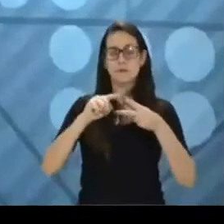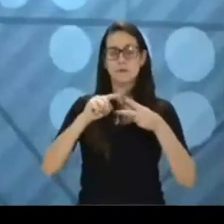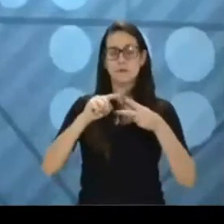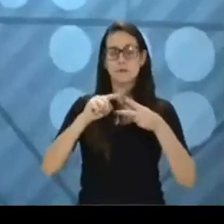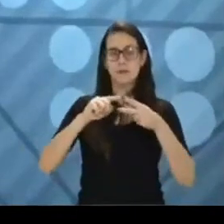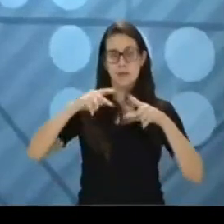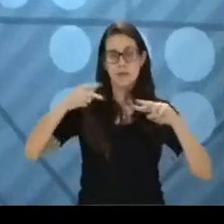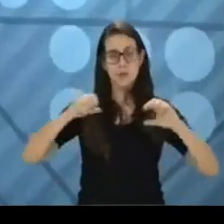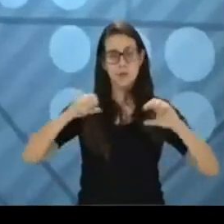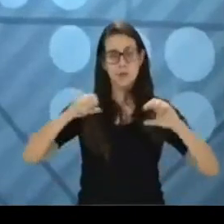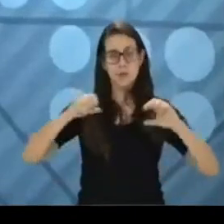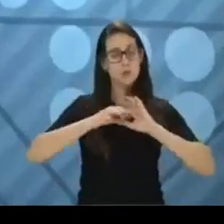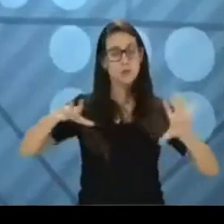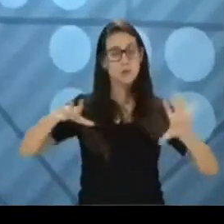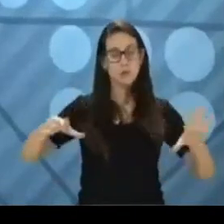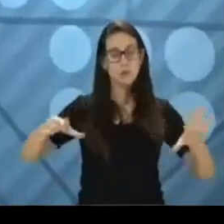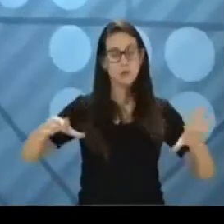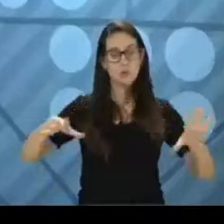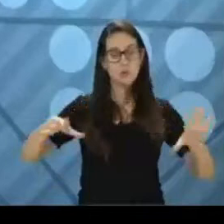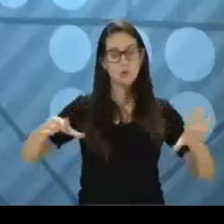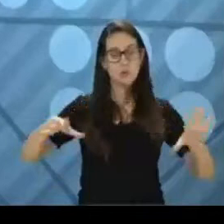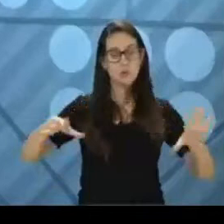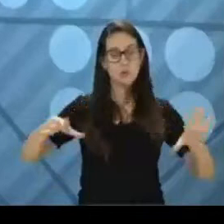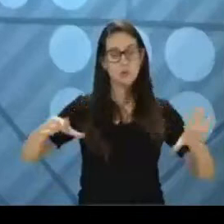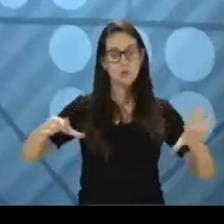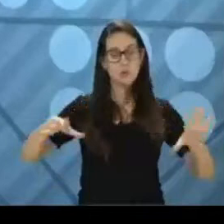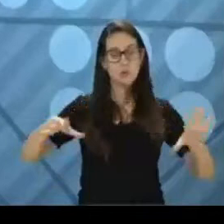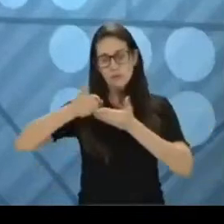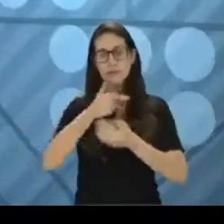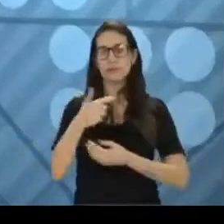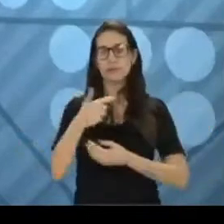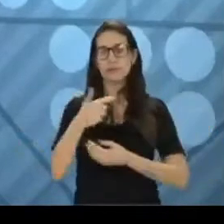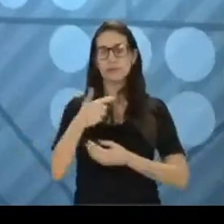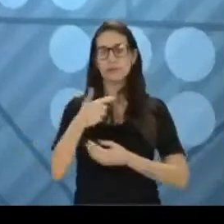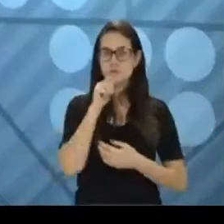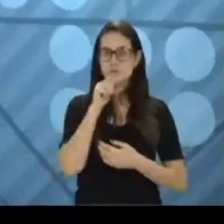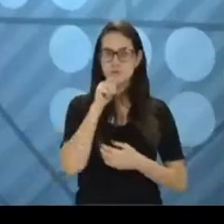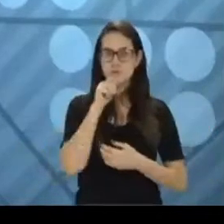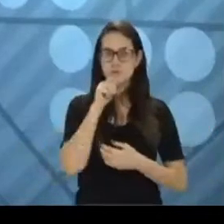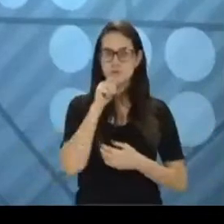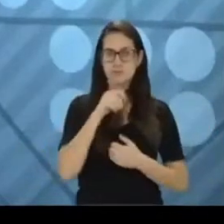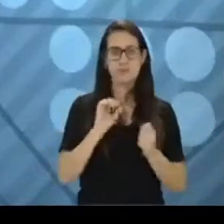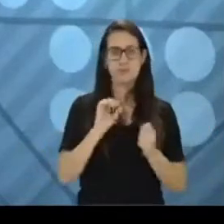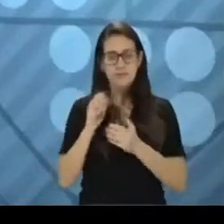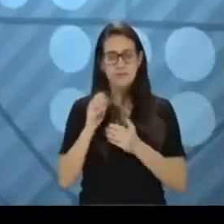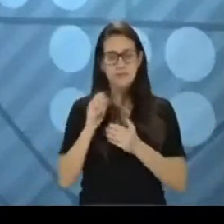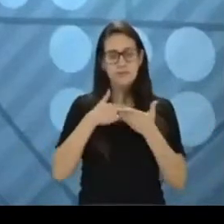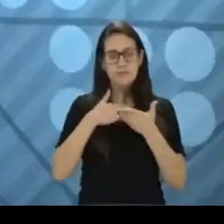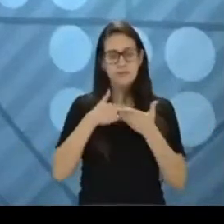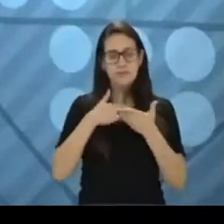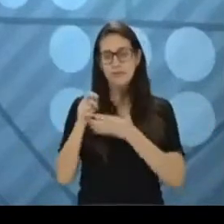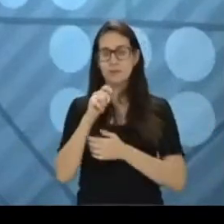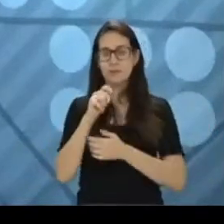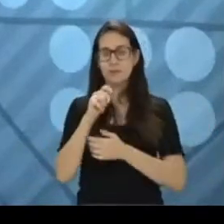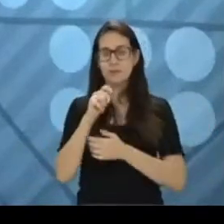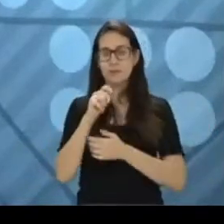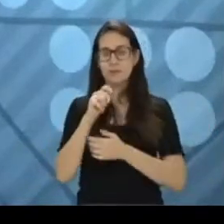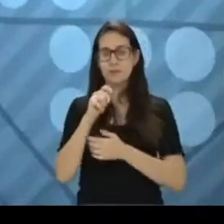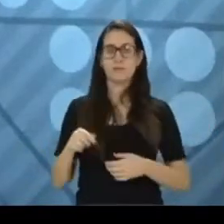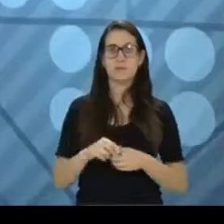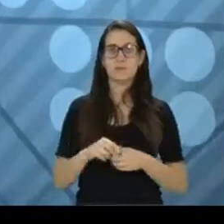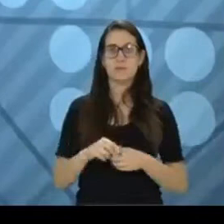solto no citoplasma. Então, eu não tenho uma divisão espacial dos processos que estão acontecendo. Então, ao mesmo tempo que eu já